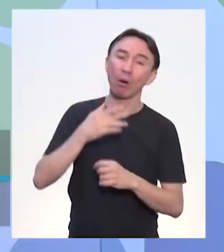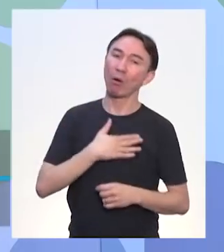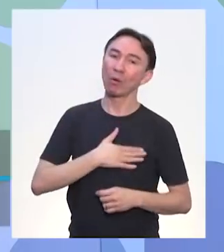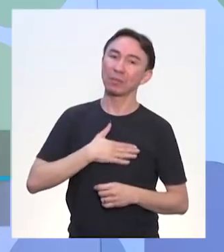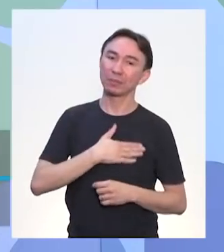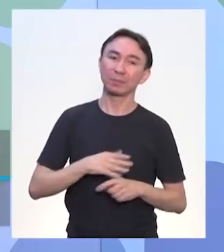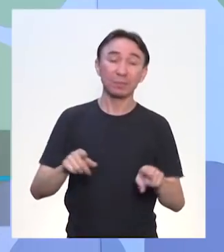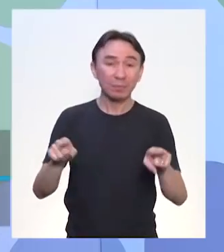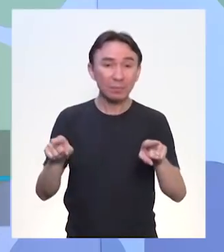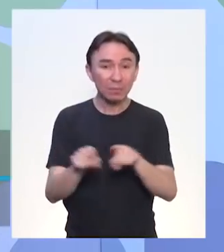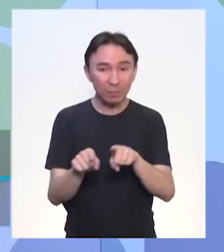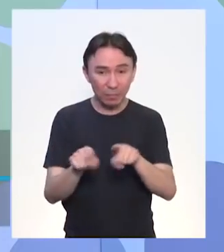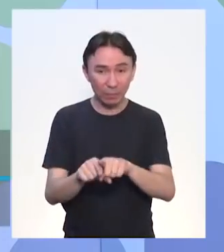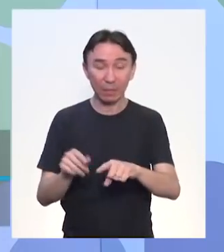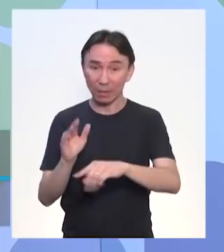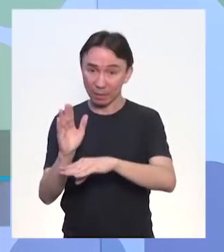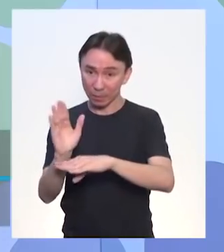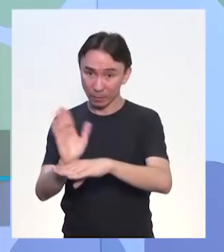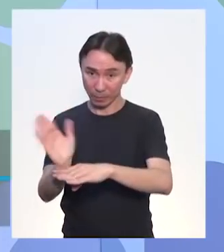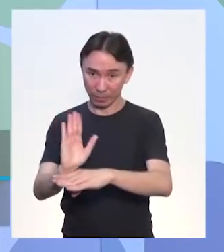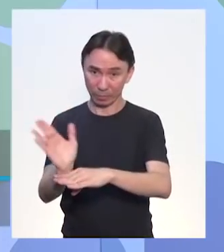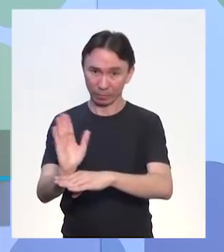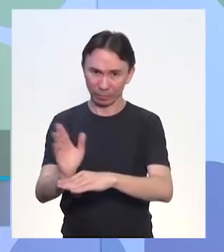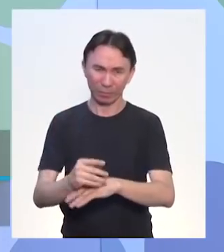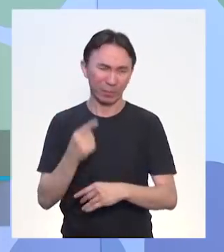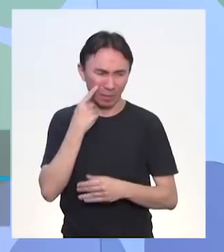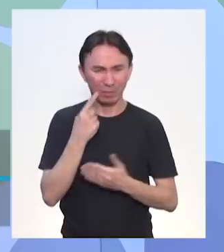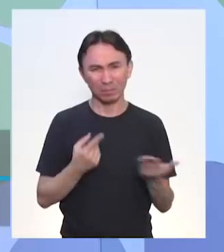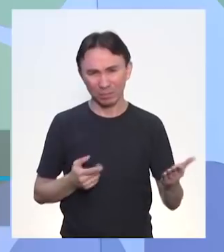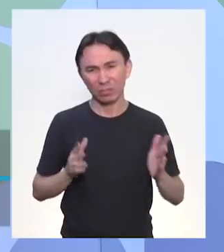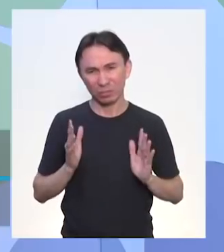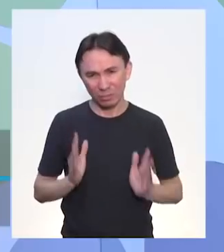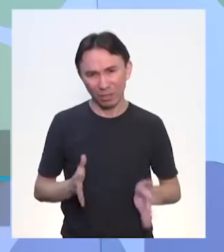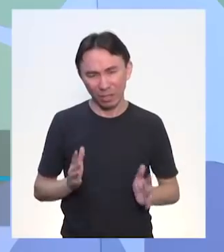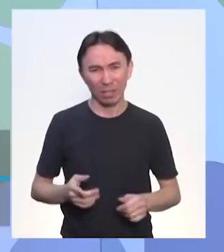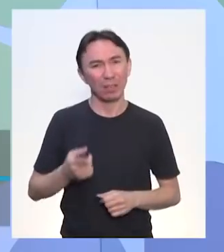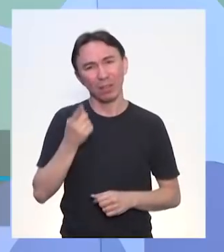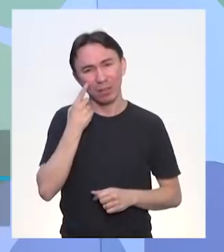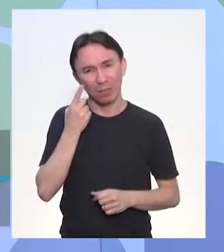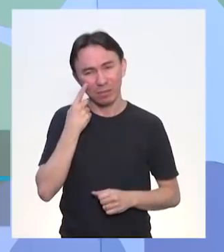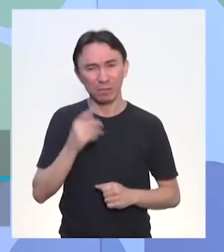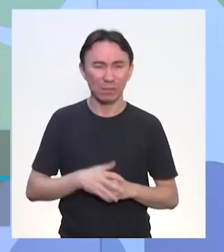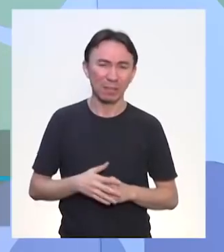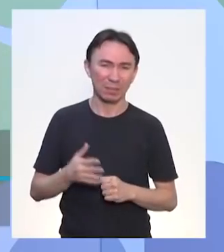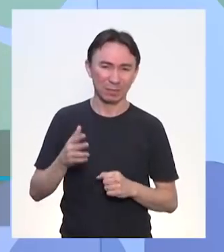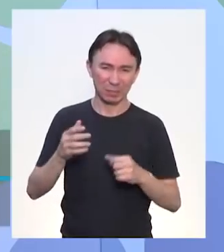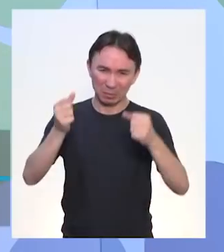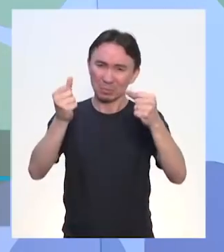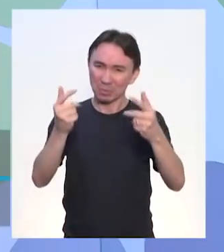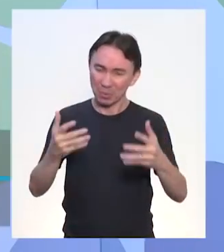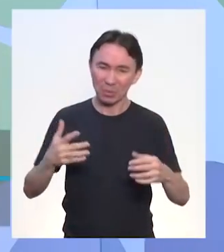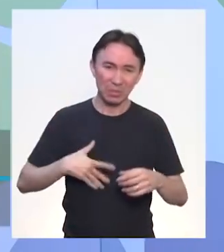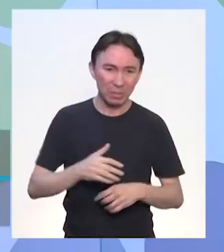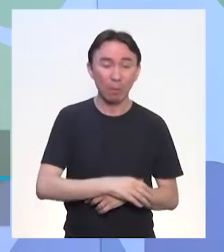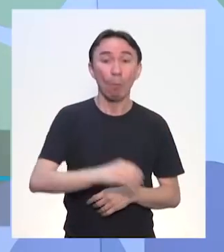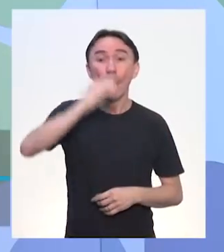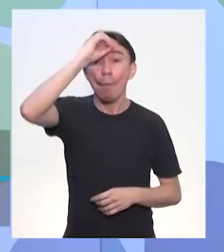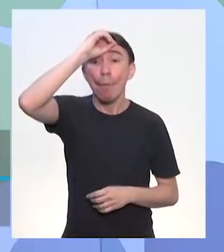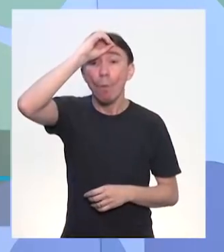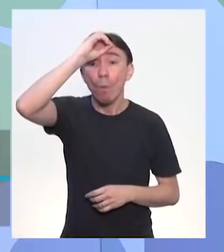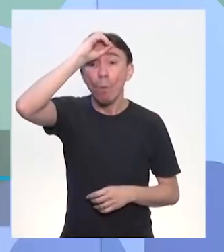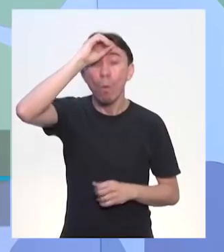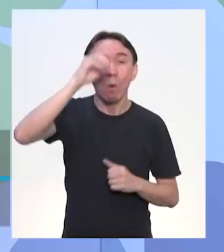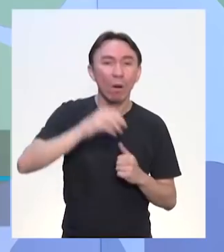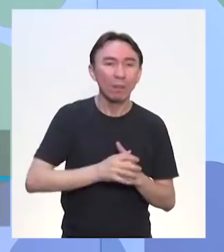também desse filme é que, lembrando, nisso aqui vocês já viram essa ideia quando a gente falou sobre alienação, quando a gente falou ali